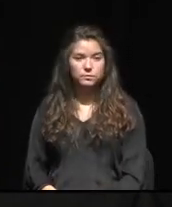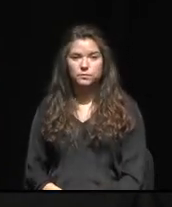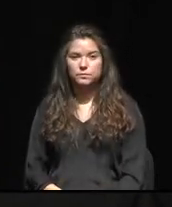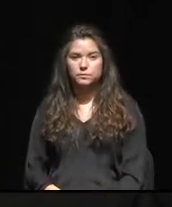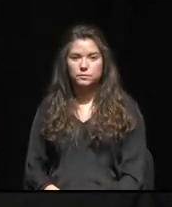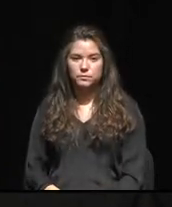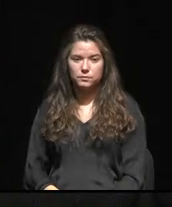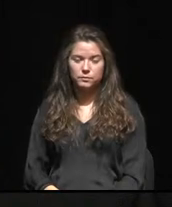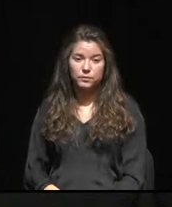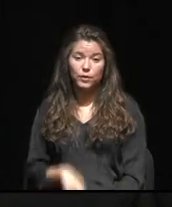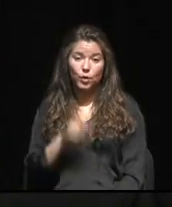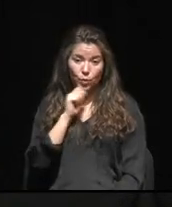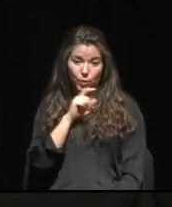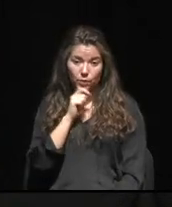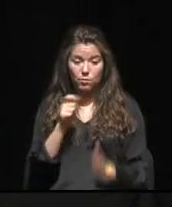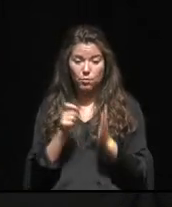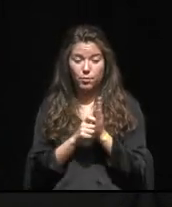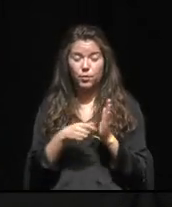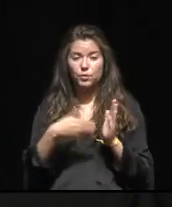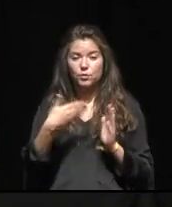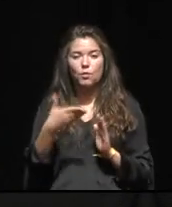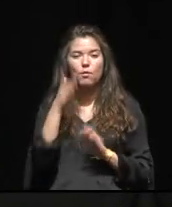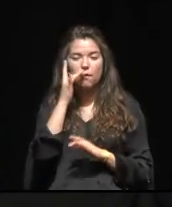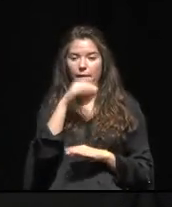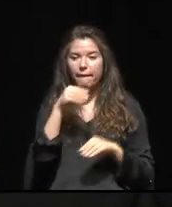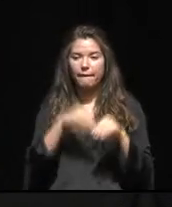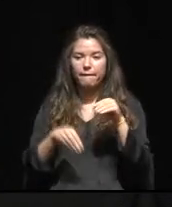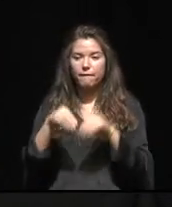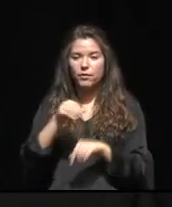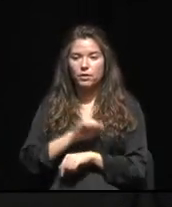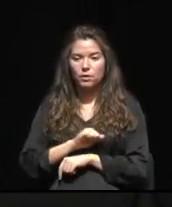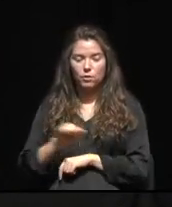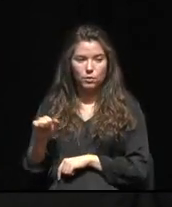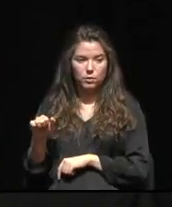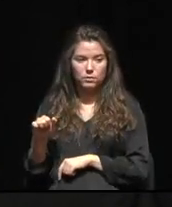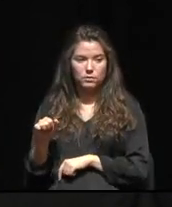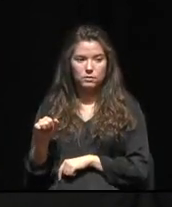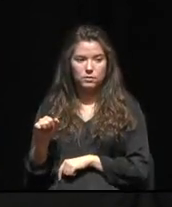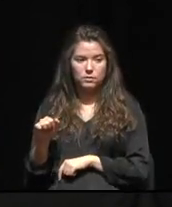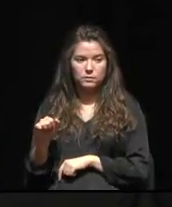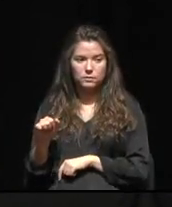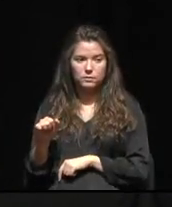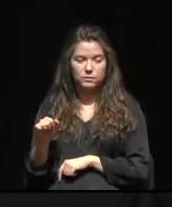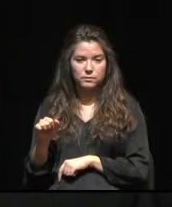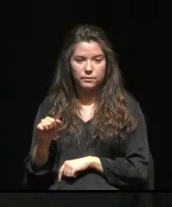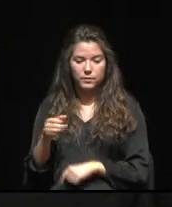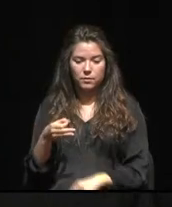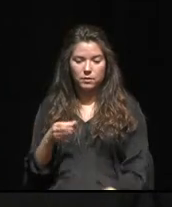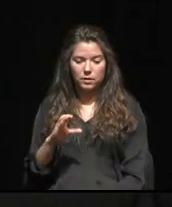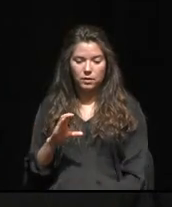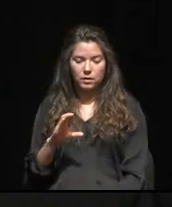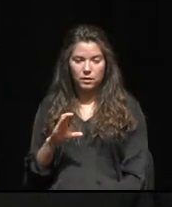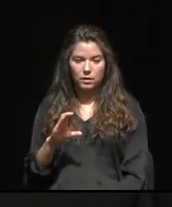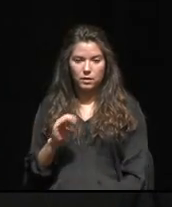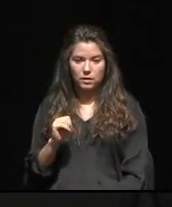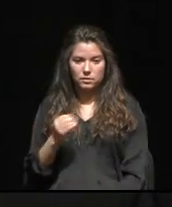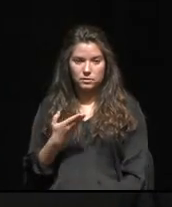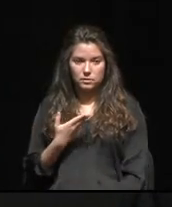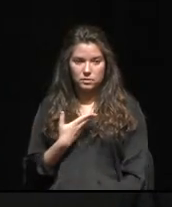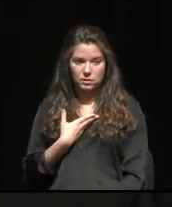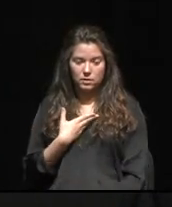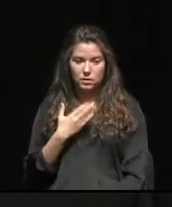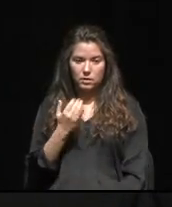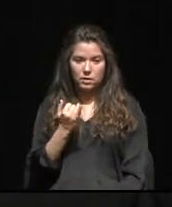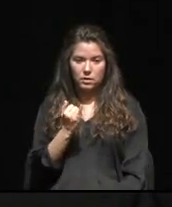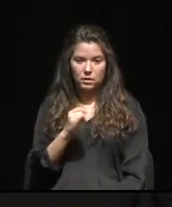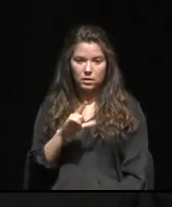pontos podemos ponto quem Vota contra PSD Pan iniciativa